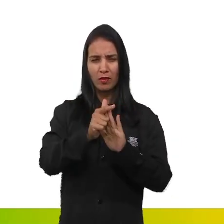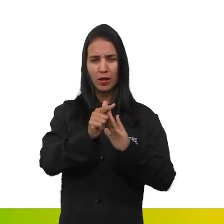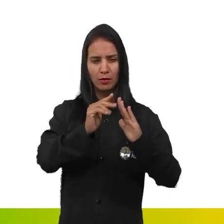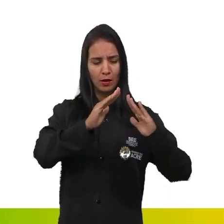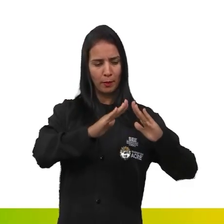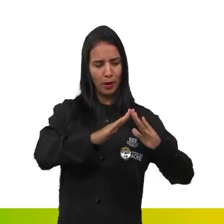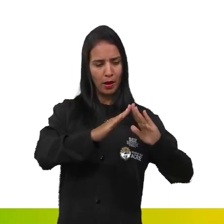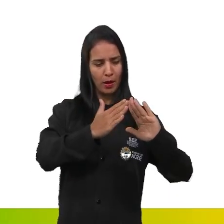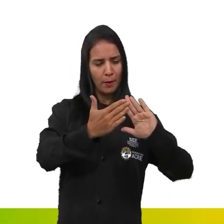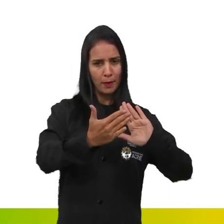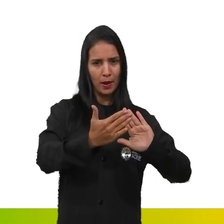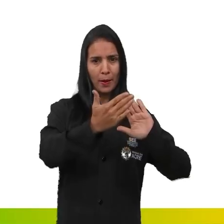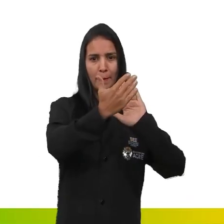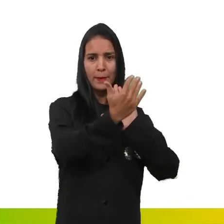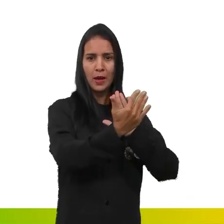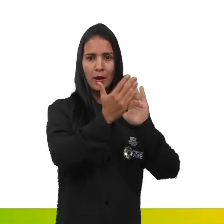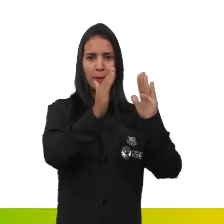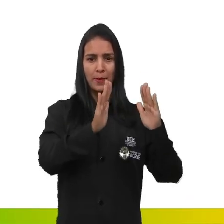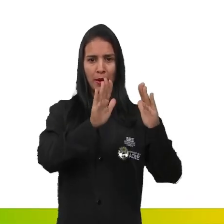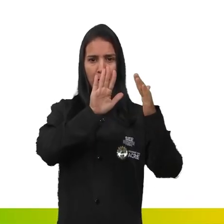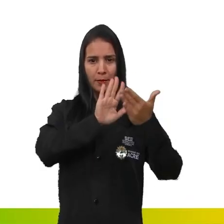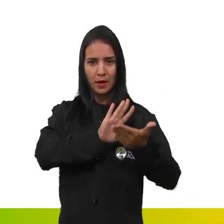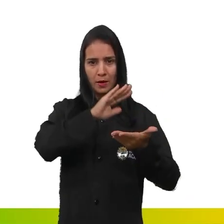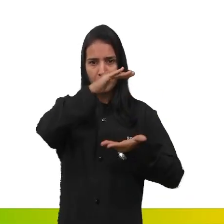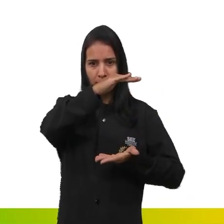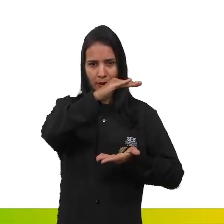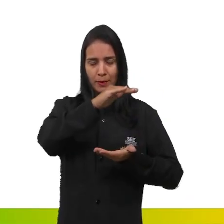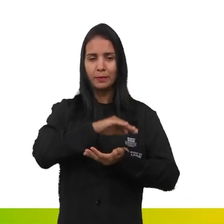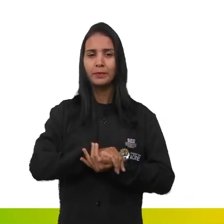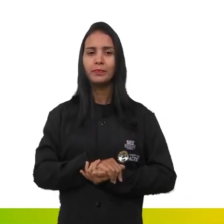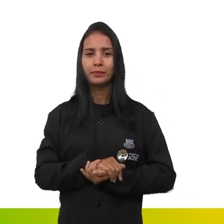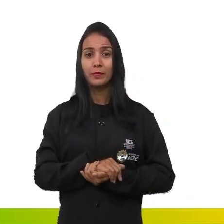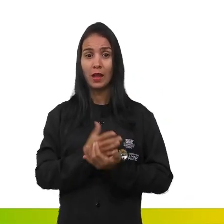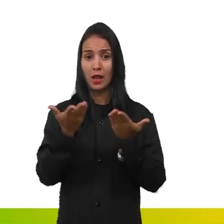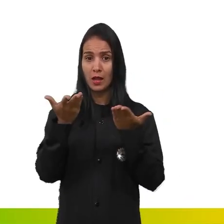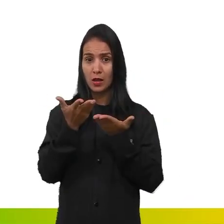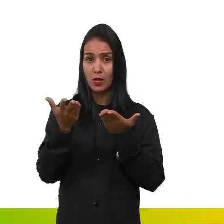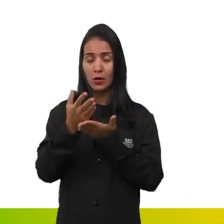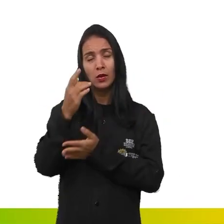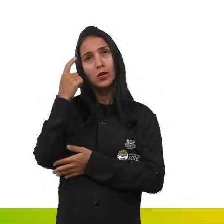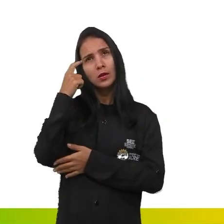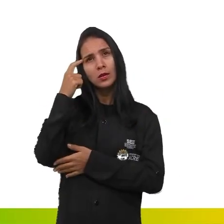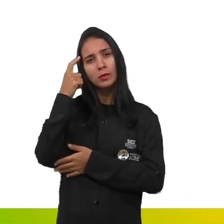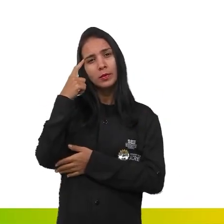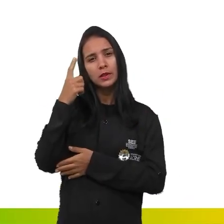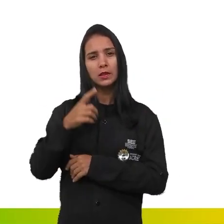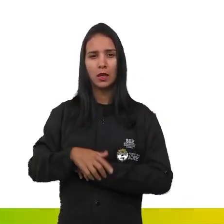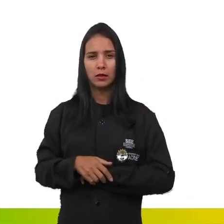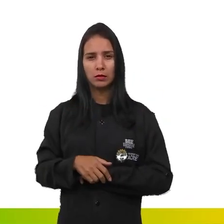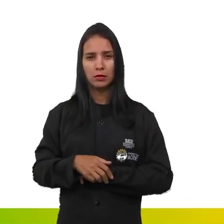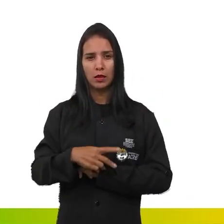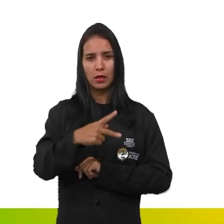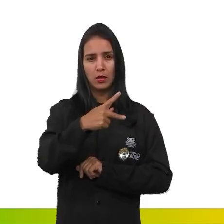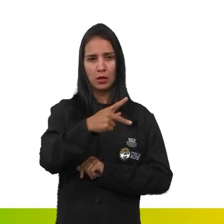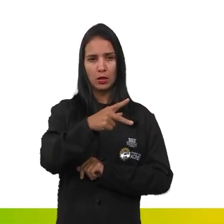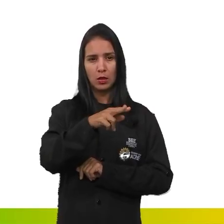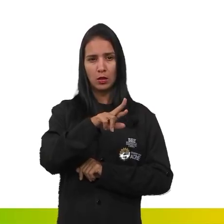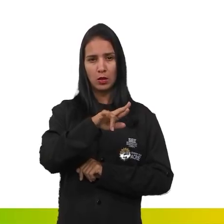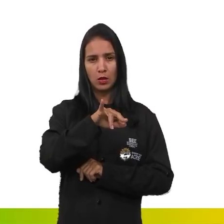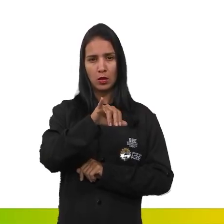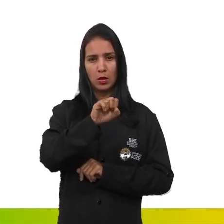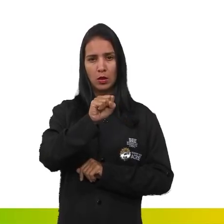imaginar esse tetraedro dividido, esse prisma aqui dividido em